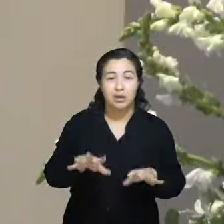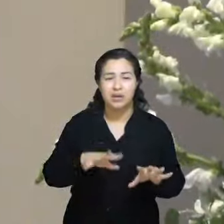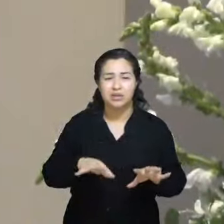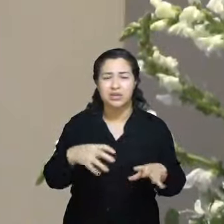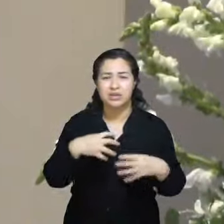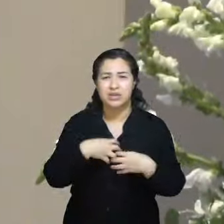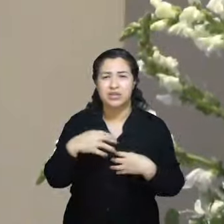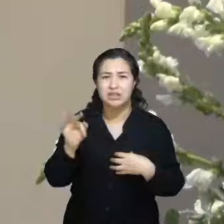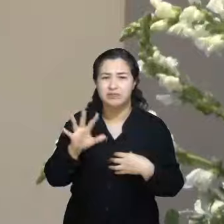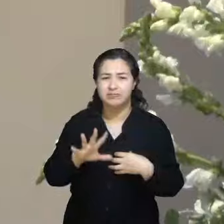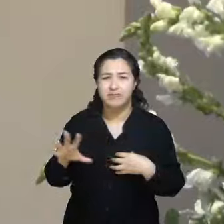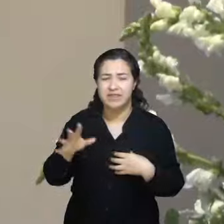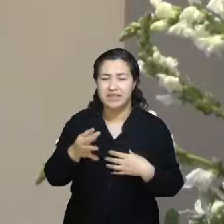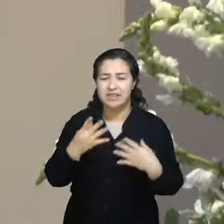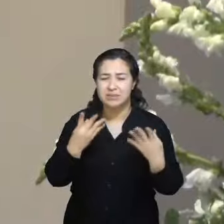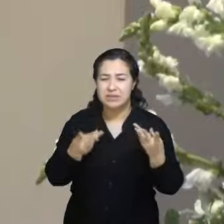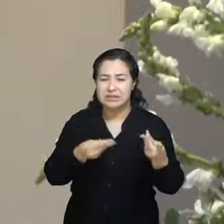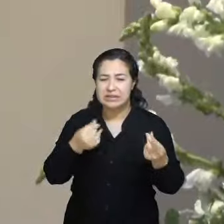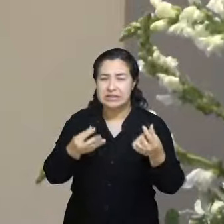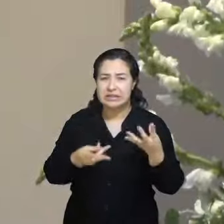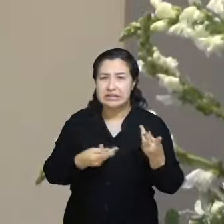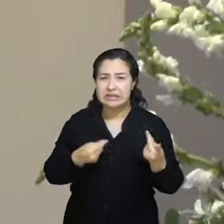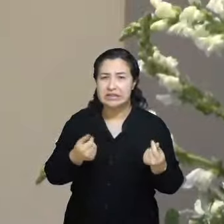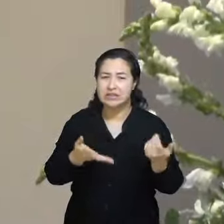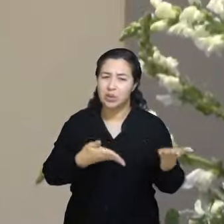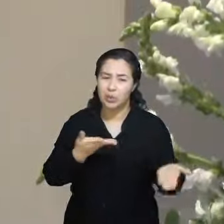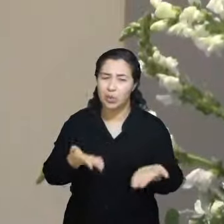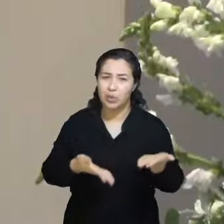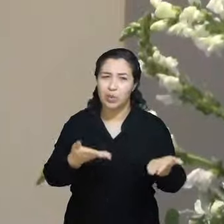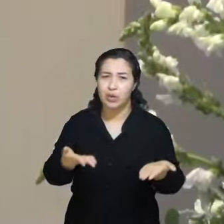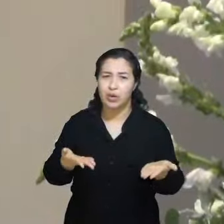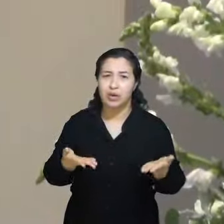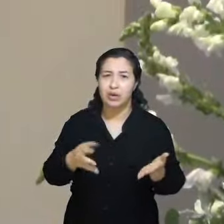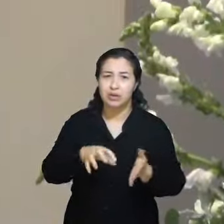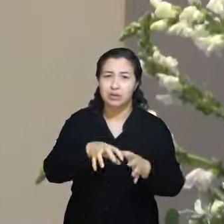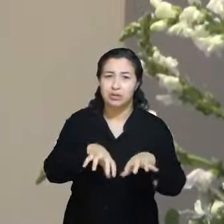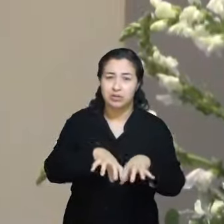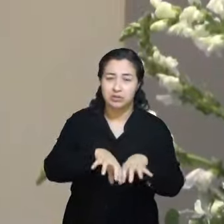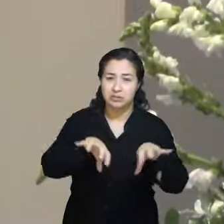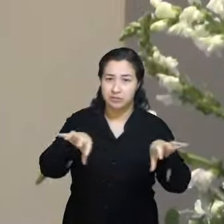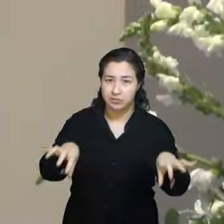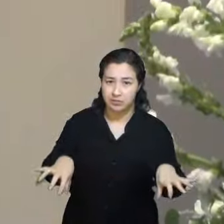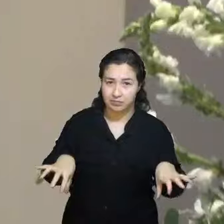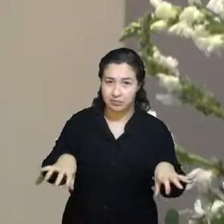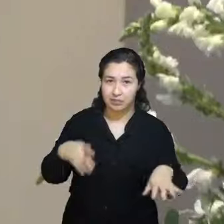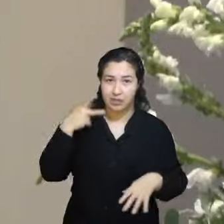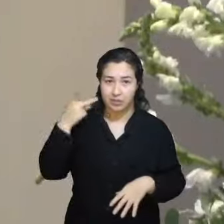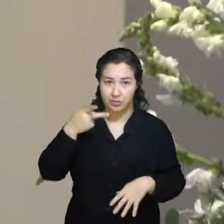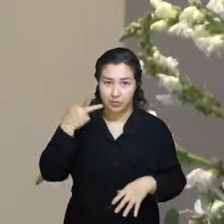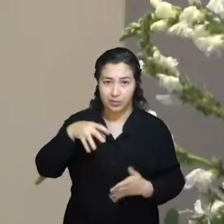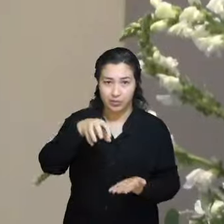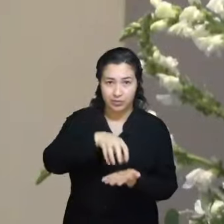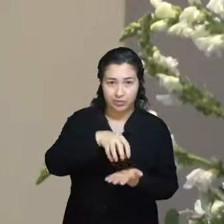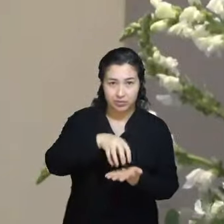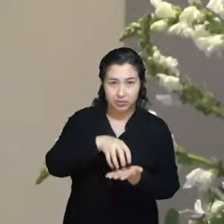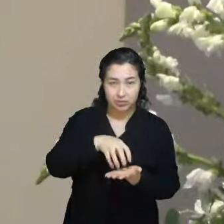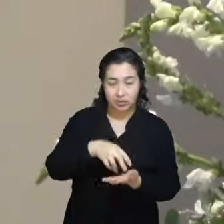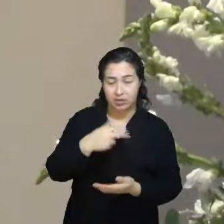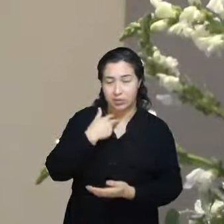entretanto sendo uma exigência própria da descentralização política constitucionalizada não há como adiar